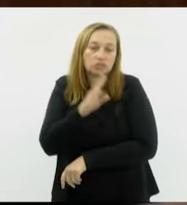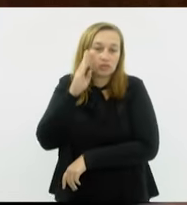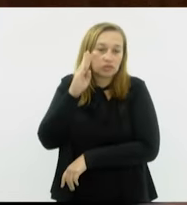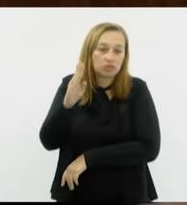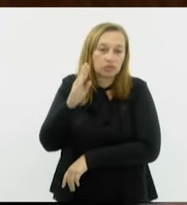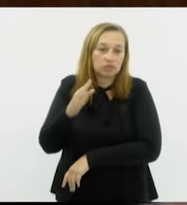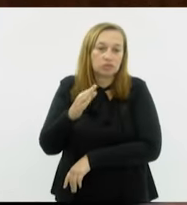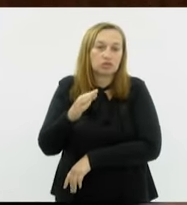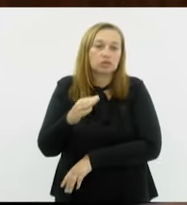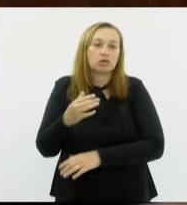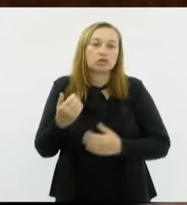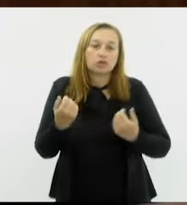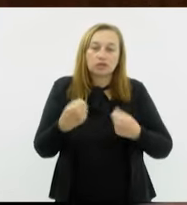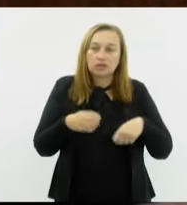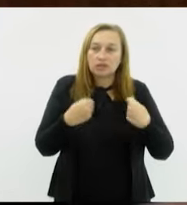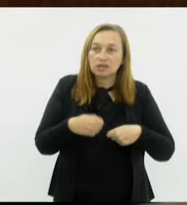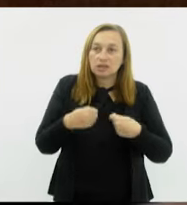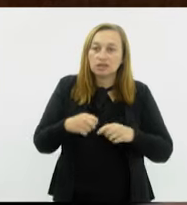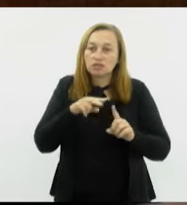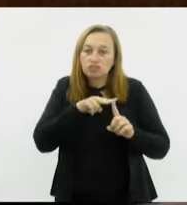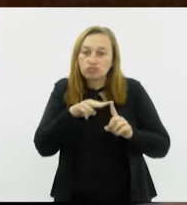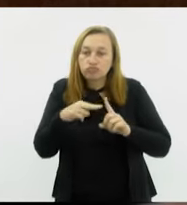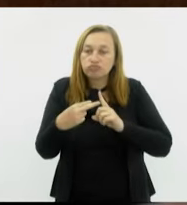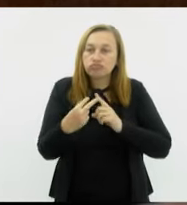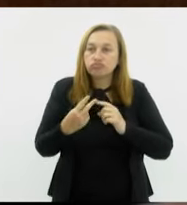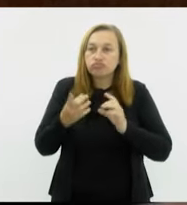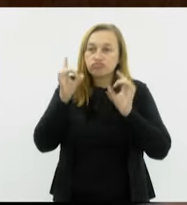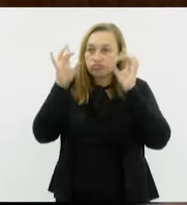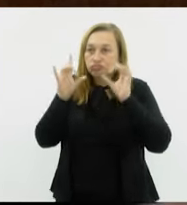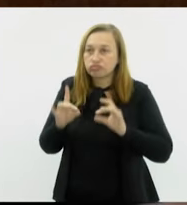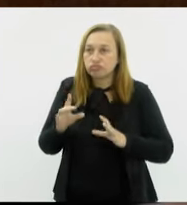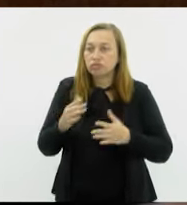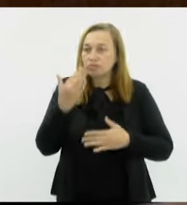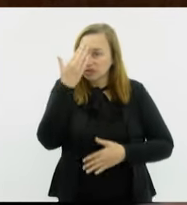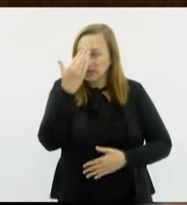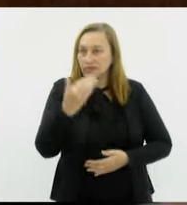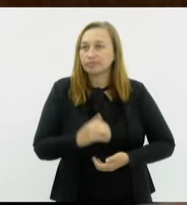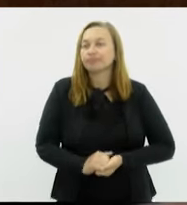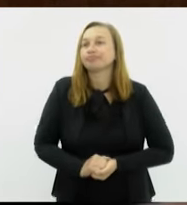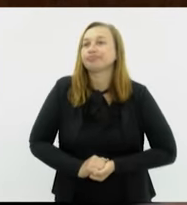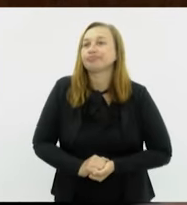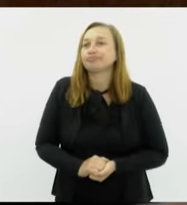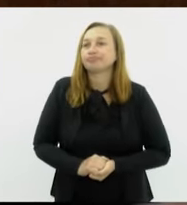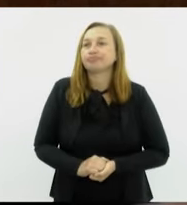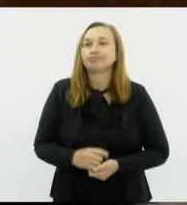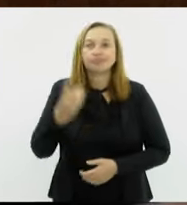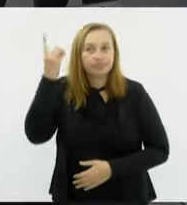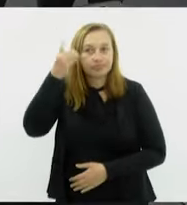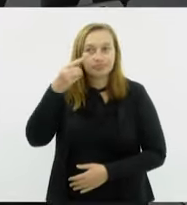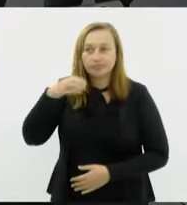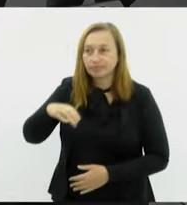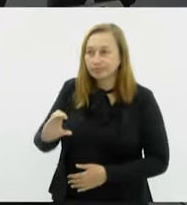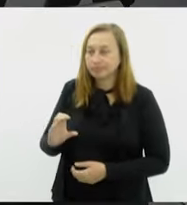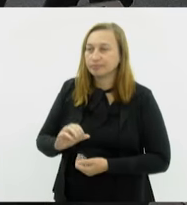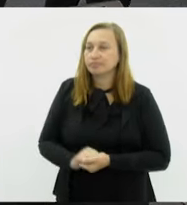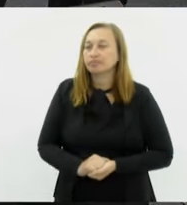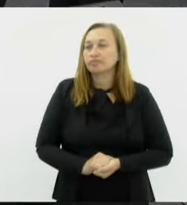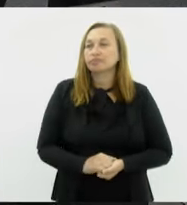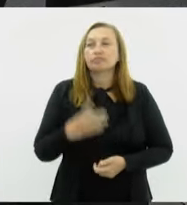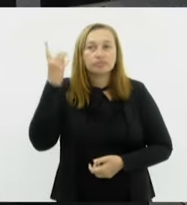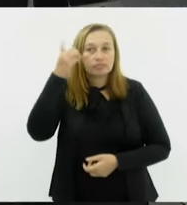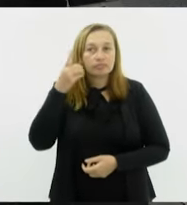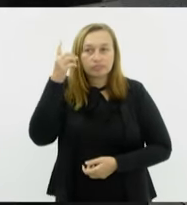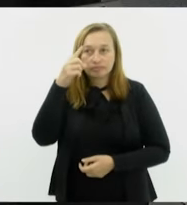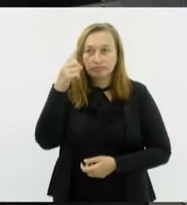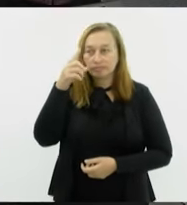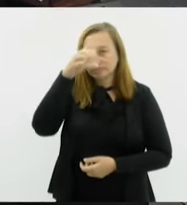principalmente aquelas que necessitam um olhar especial por parte do poder público. Obrigada. Deputado Carlos Mink. Deputada Tia